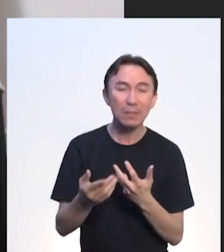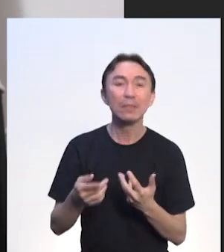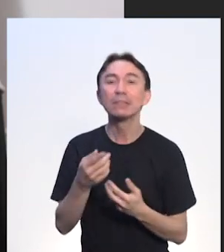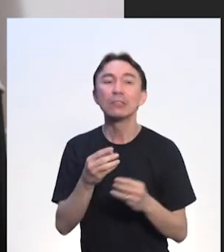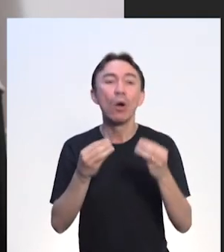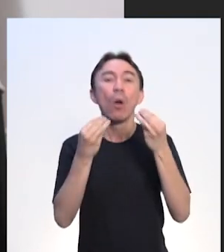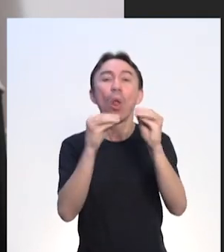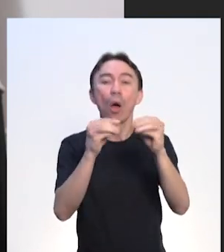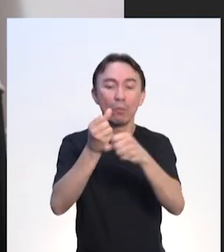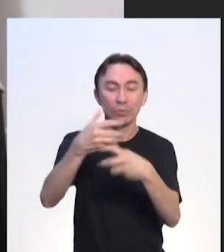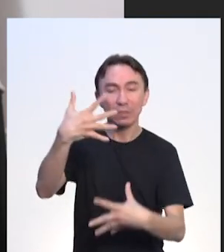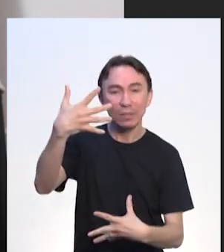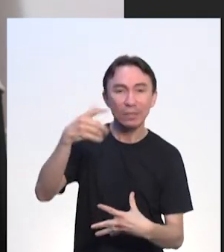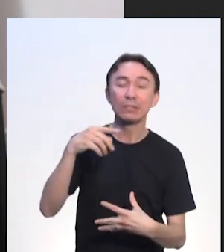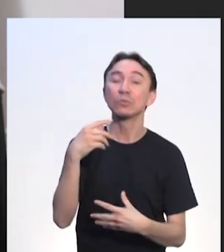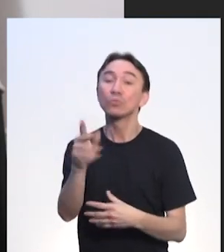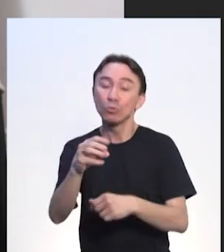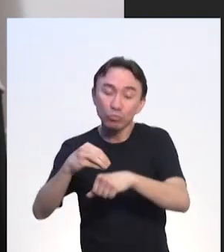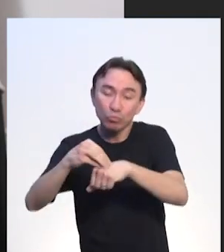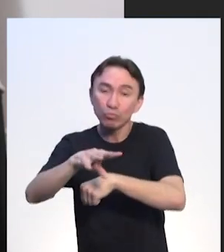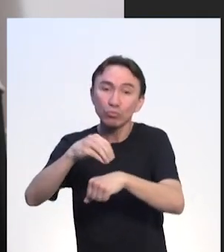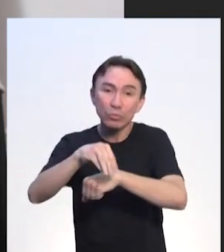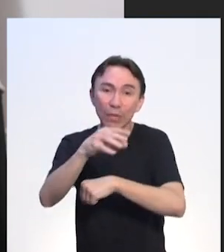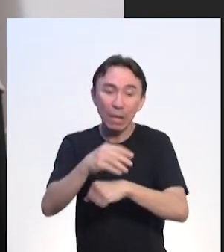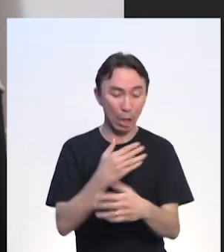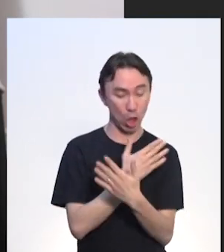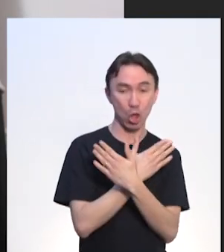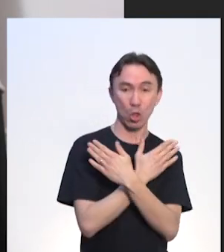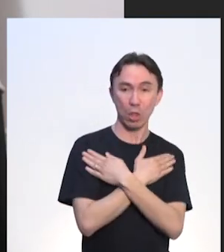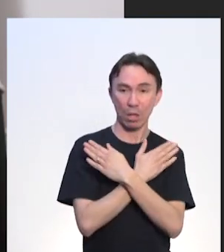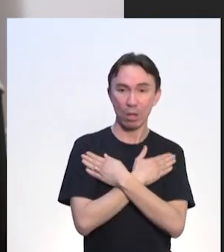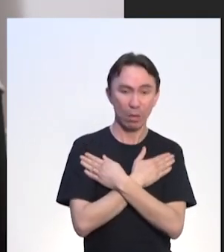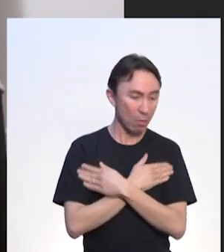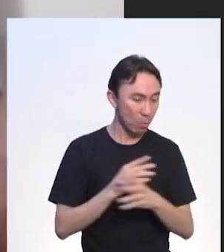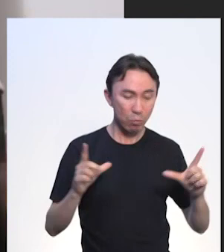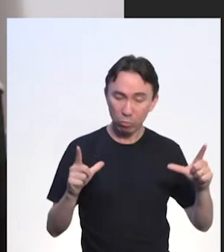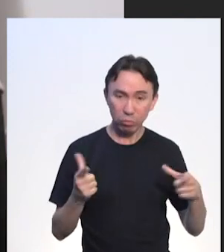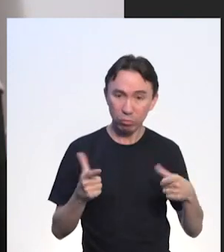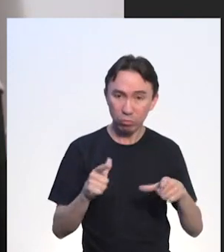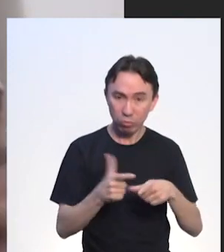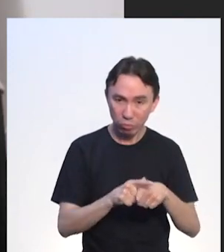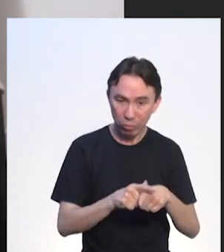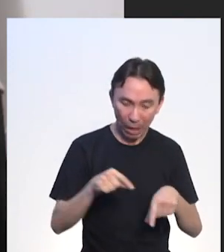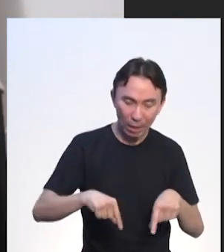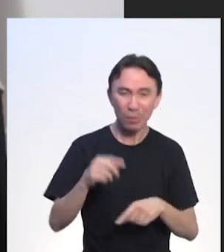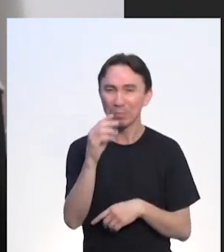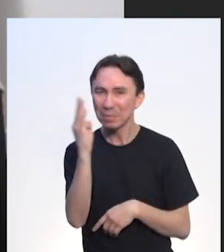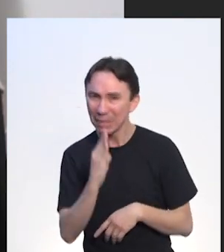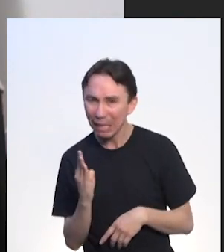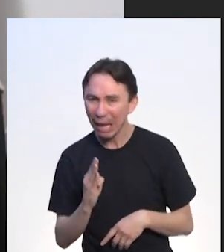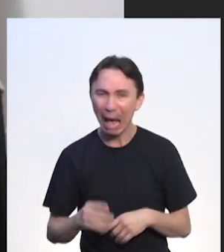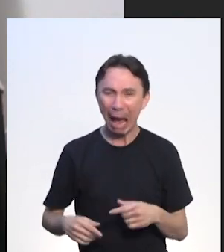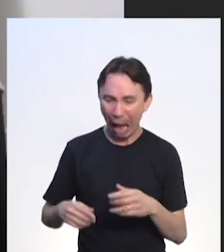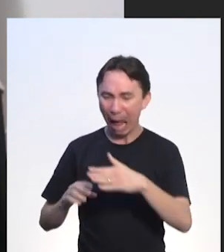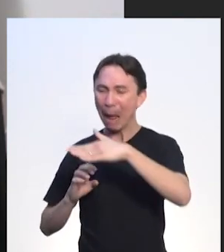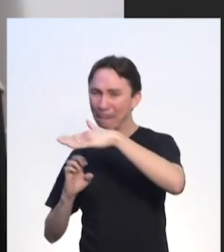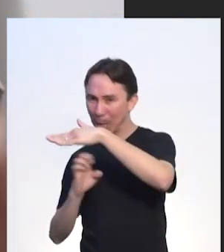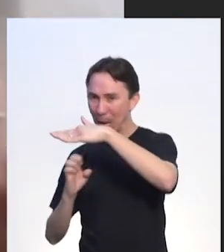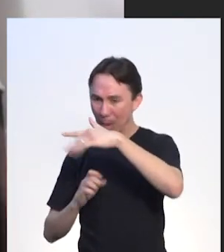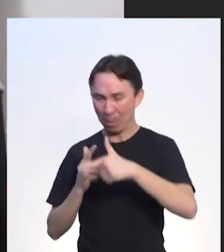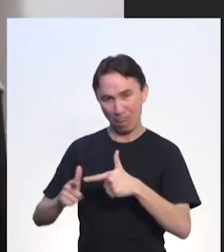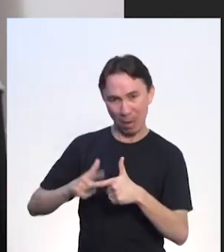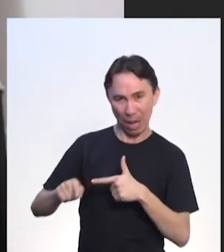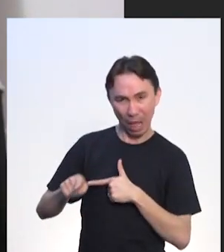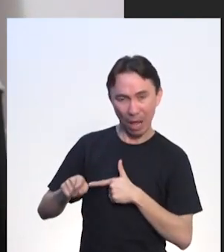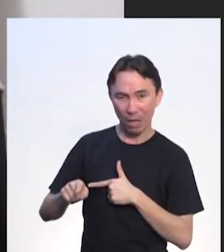as suas sugestões para a diminuição do desemprego no Brasil, já que a gente viu que não é só um problema de empresas, mas sim de toda